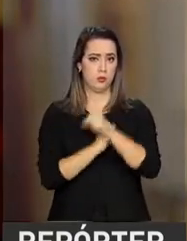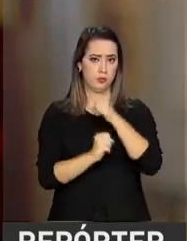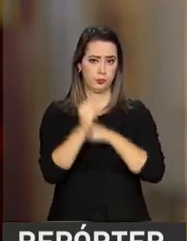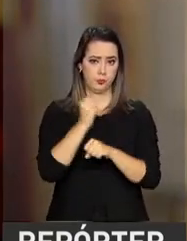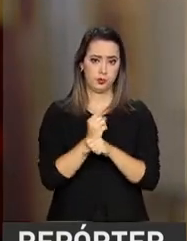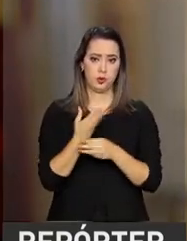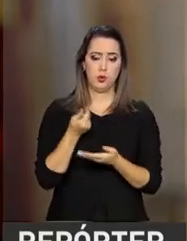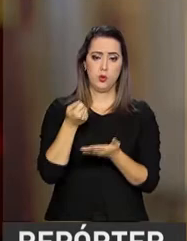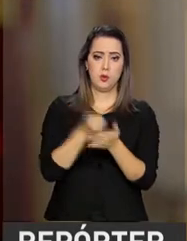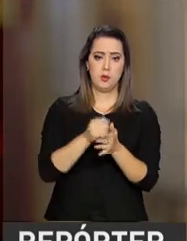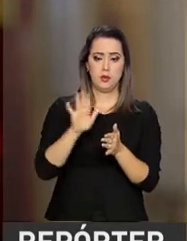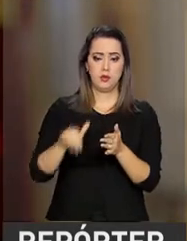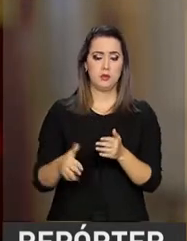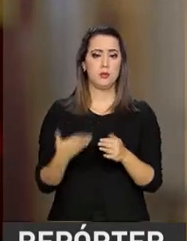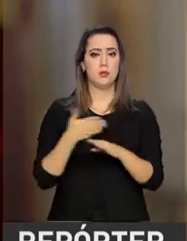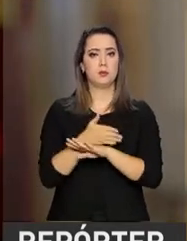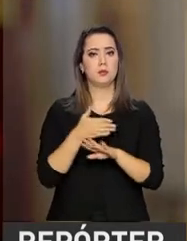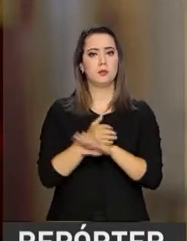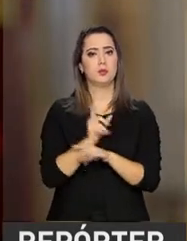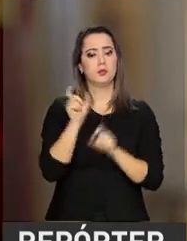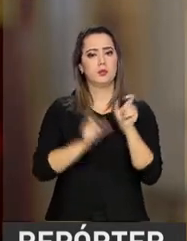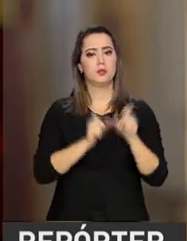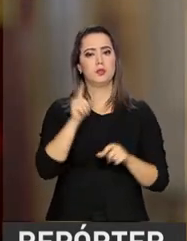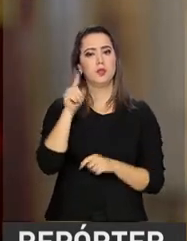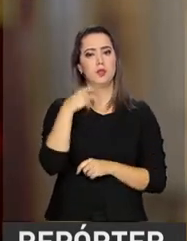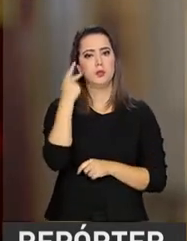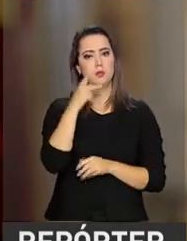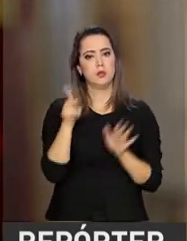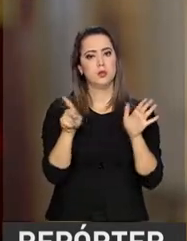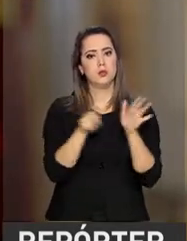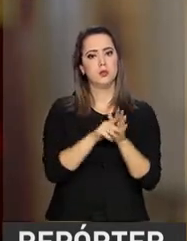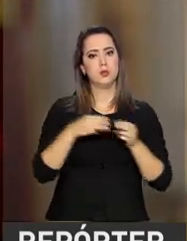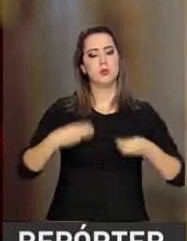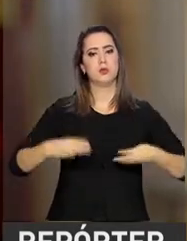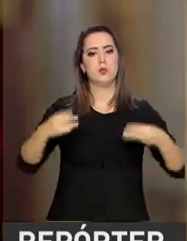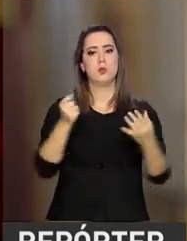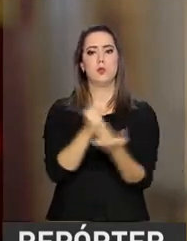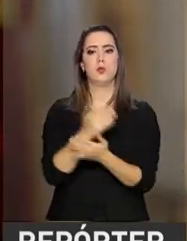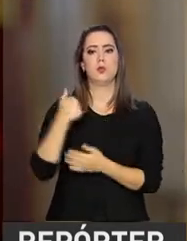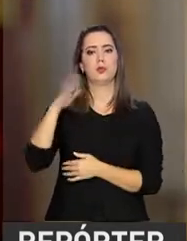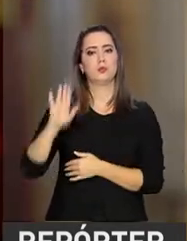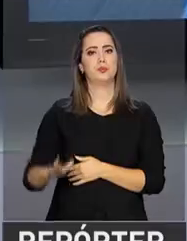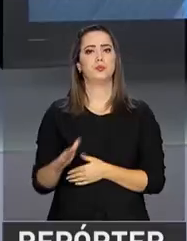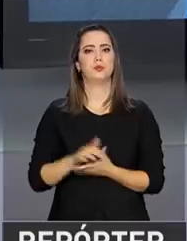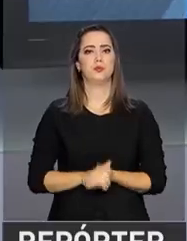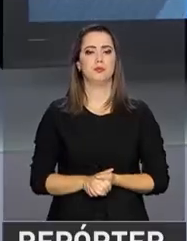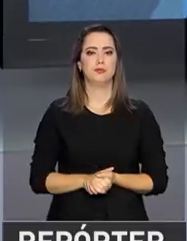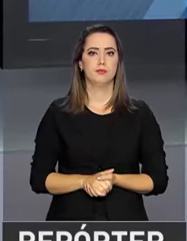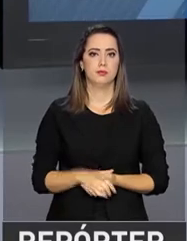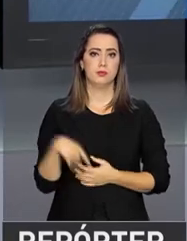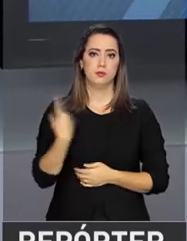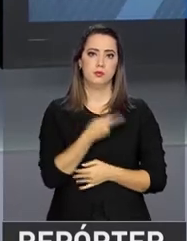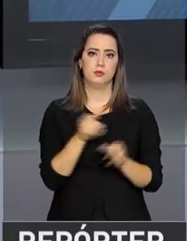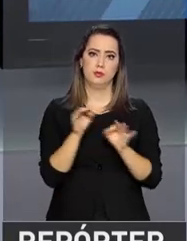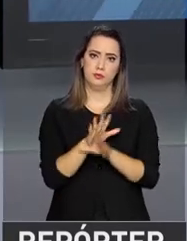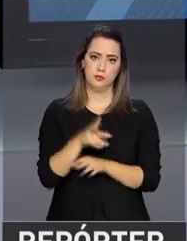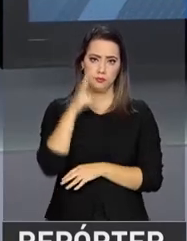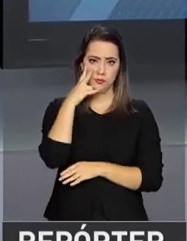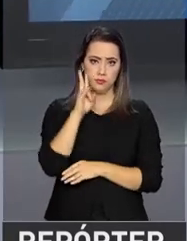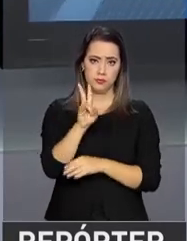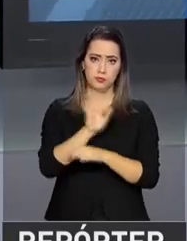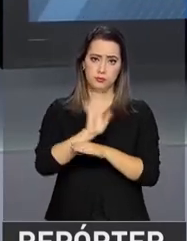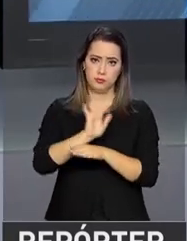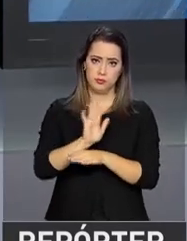damos mais acesso às pessoas esta é a política do ministério cobrava barato para atender mais gente nós ficamos por aqui